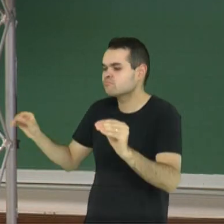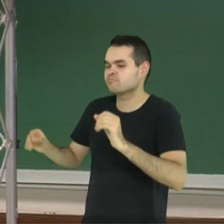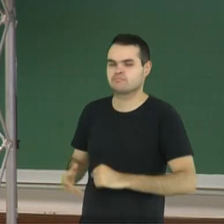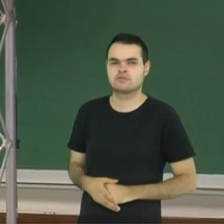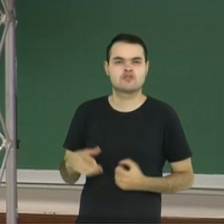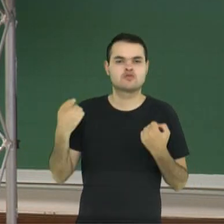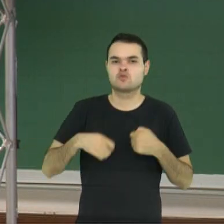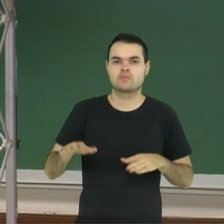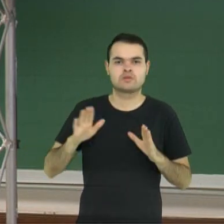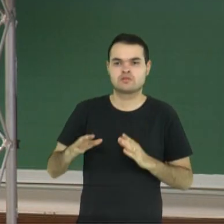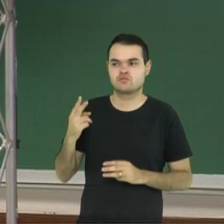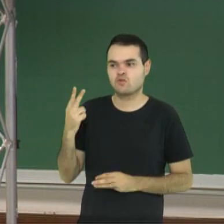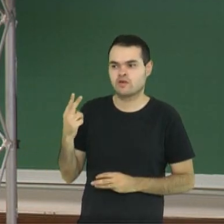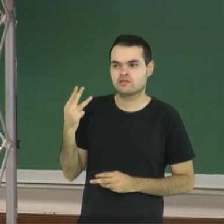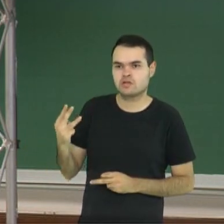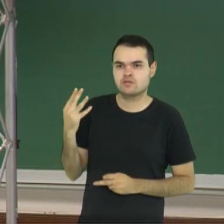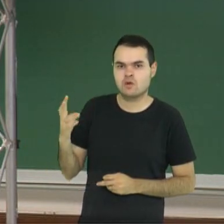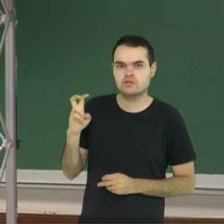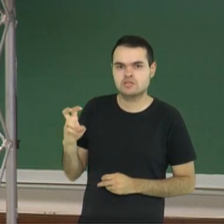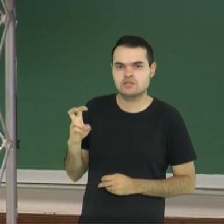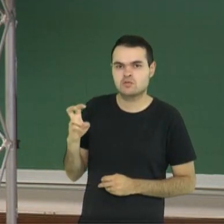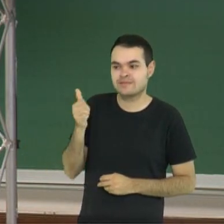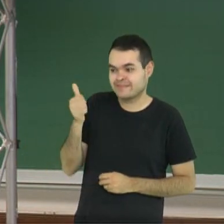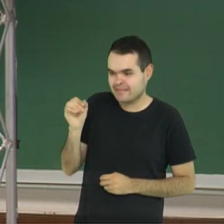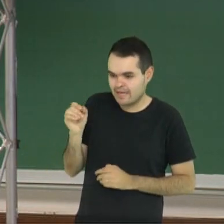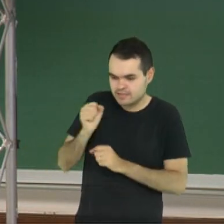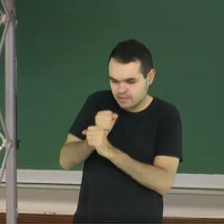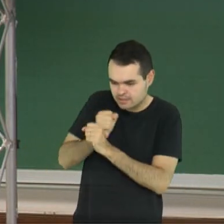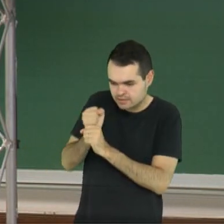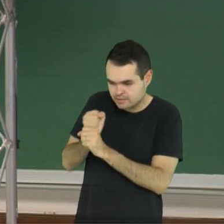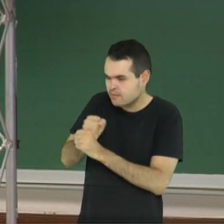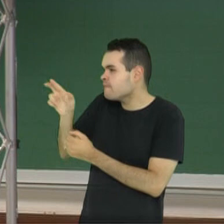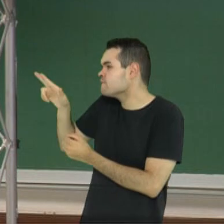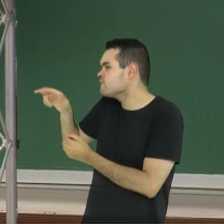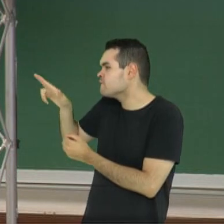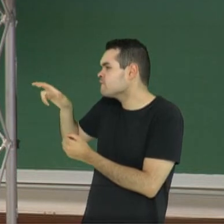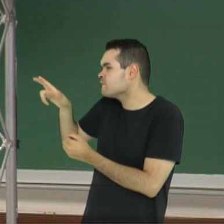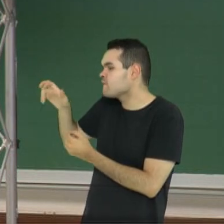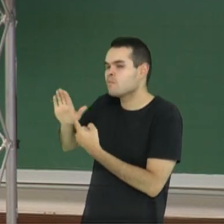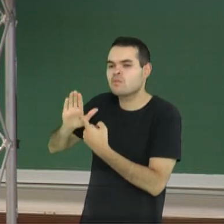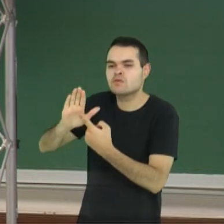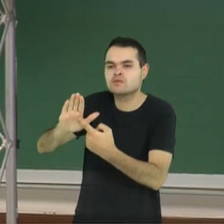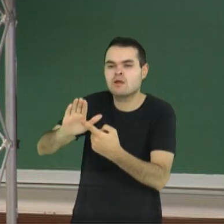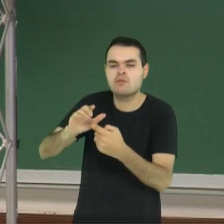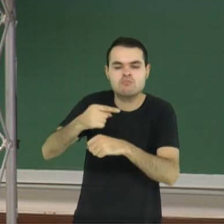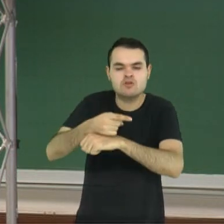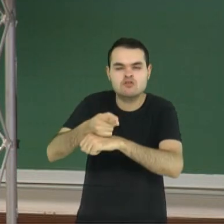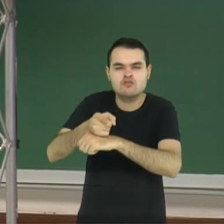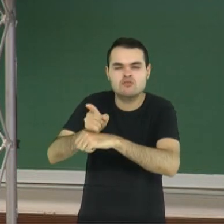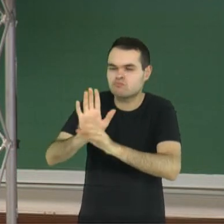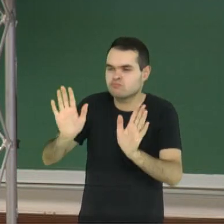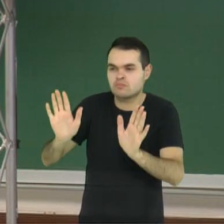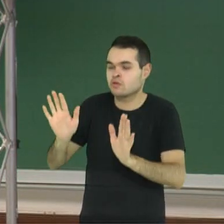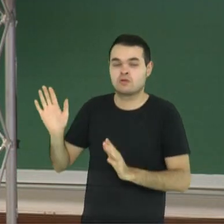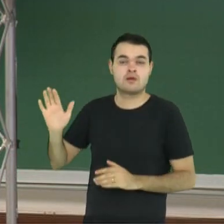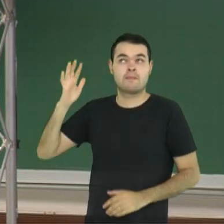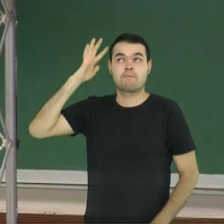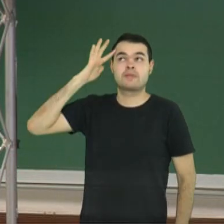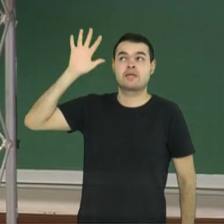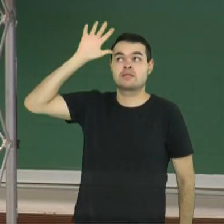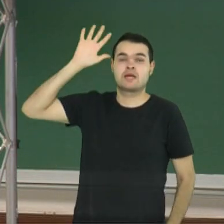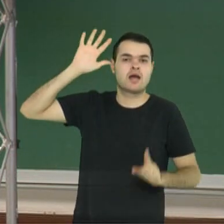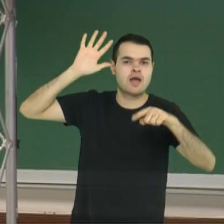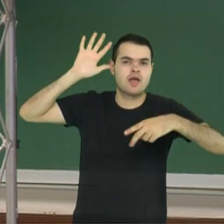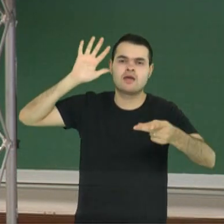ficar 2, 3, 4, 5, 10 anos fazendo uma obra para ser mostrada alguns segundos. Mas agora eu posso trazer minha ideia, que minha ideia pode ser eterna.